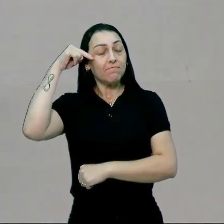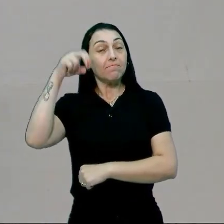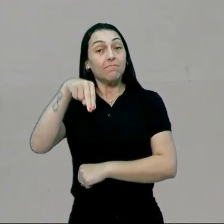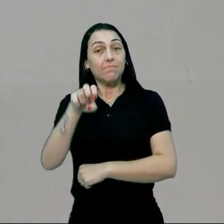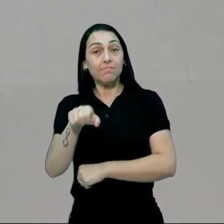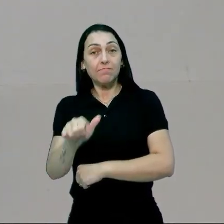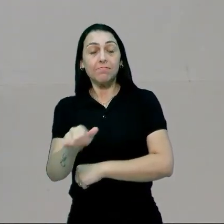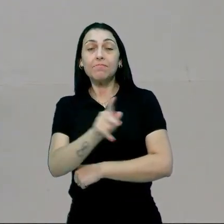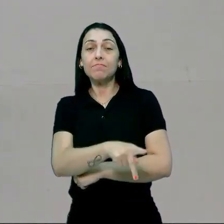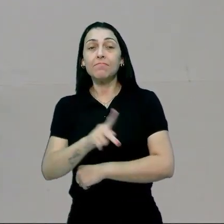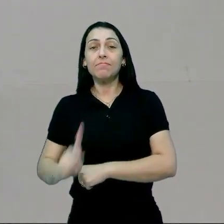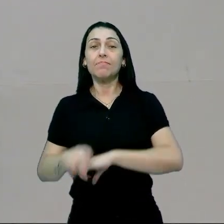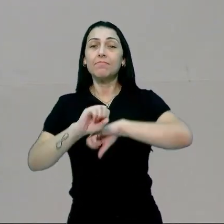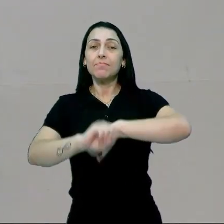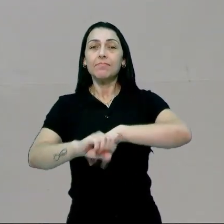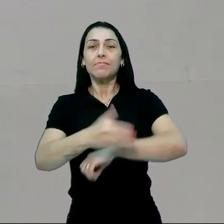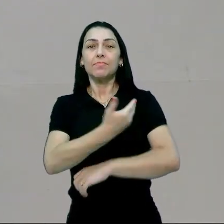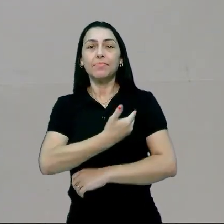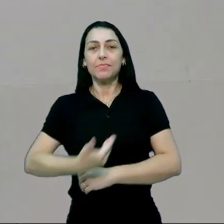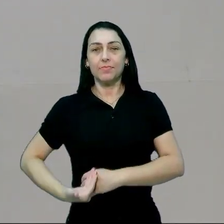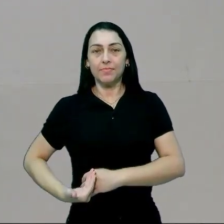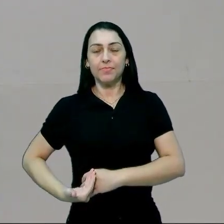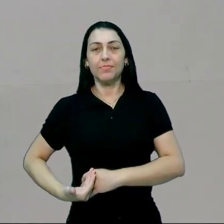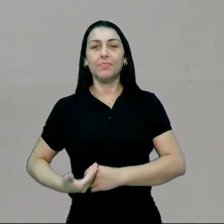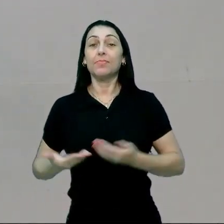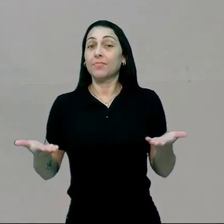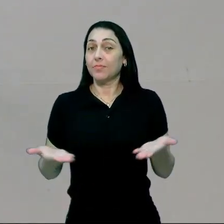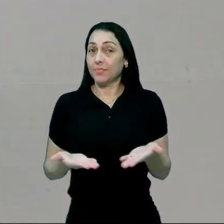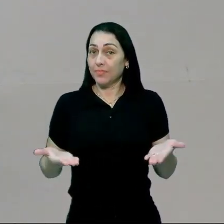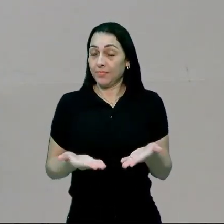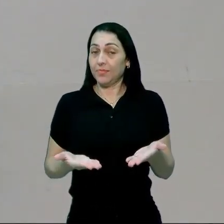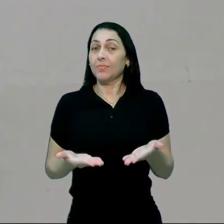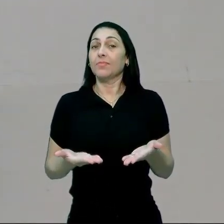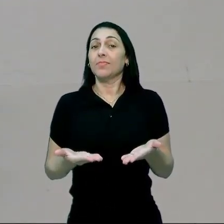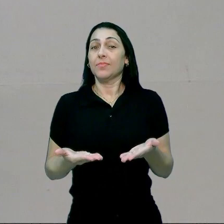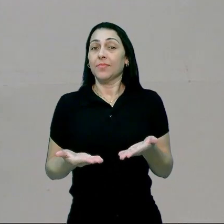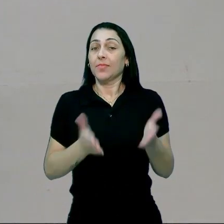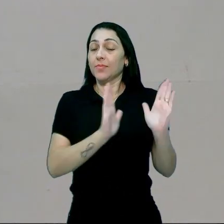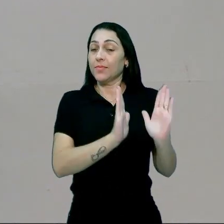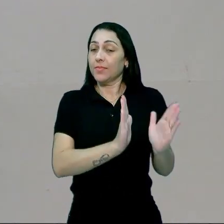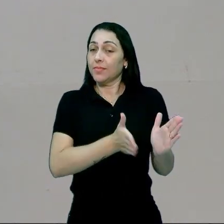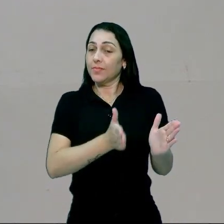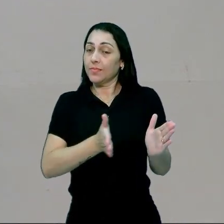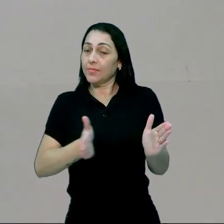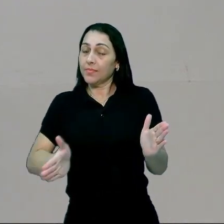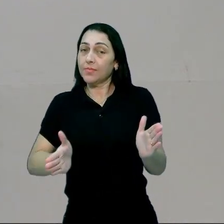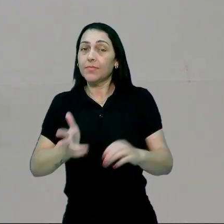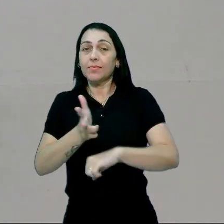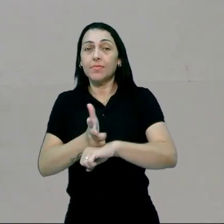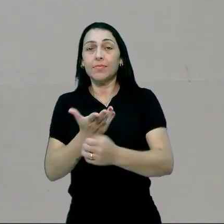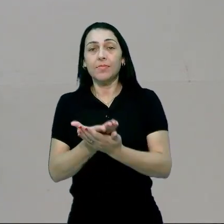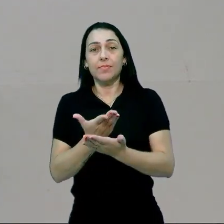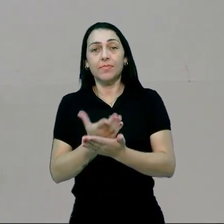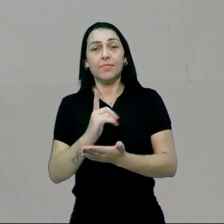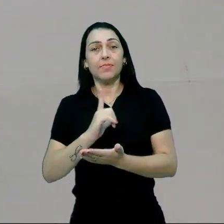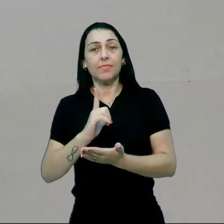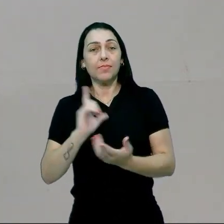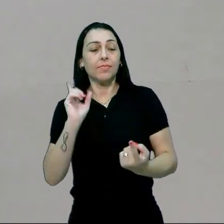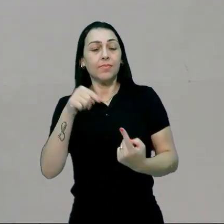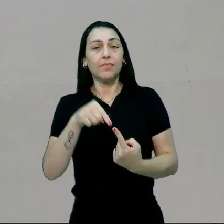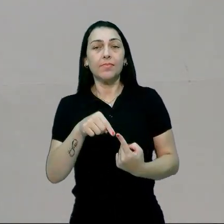Araújo, professor da Rede Pública de Ensino, e estou em uma sequência de videoaulas que tem